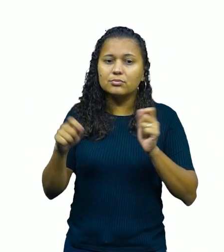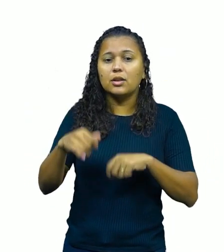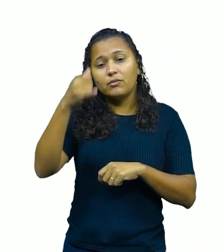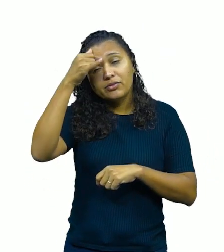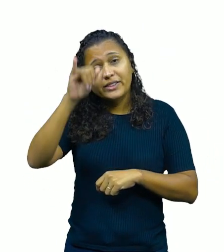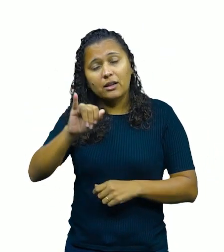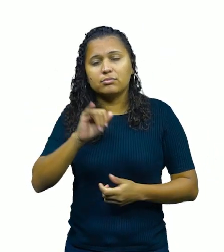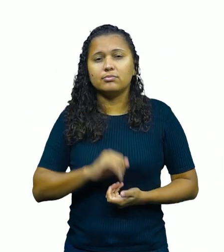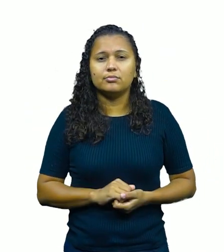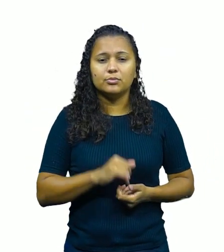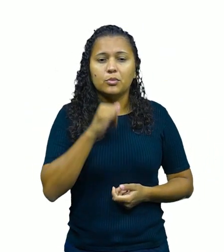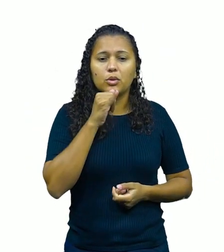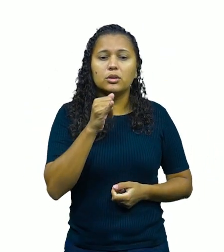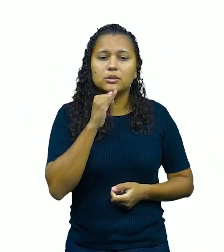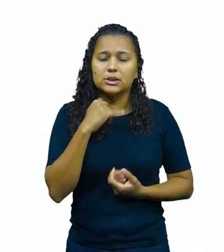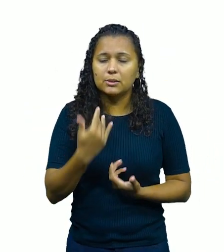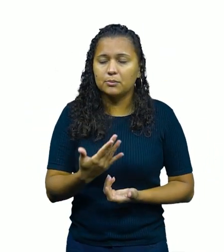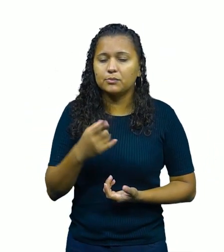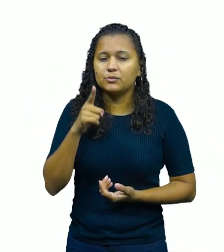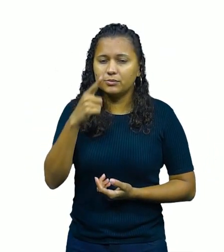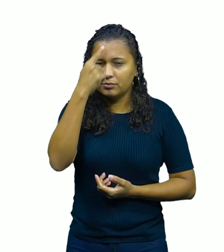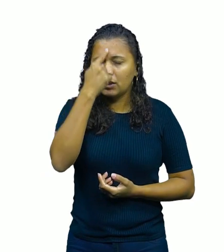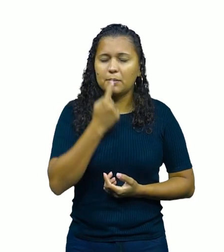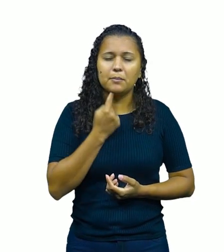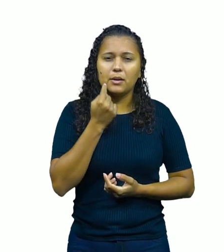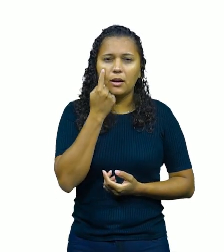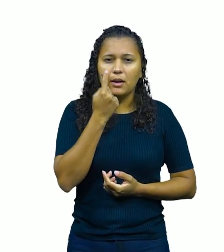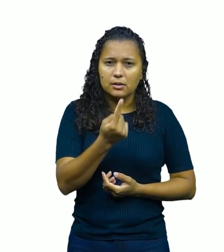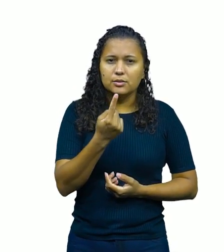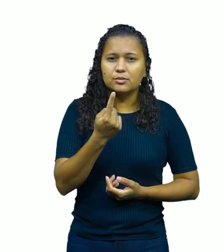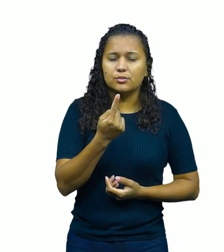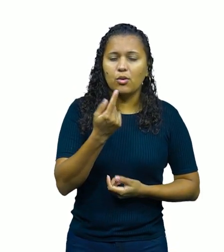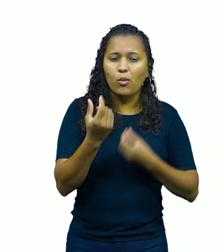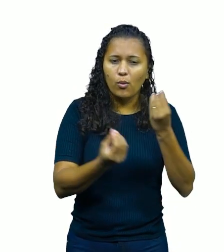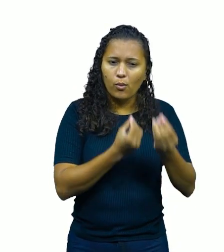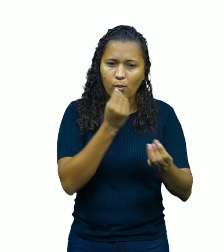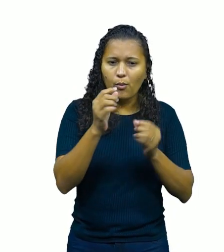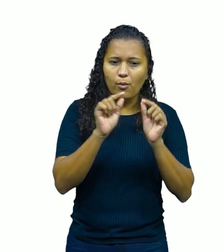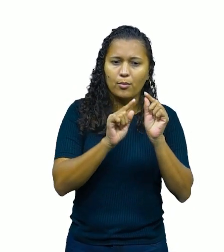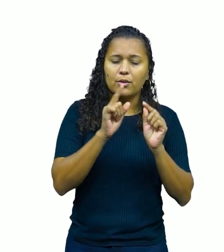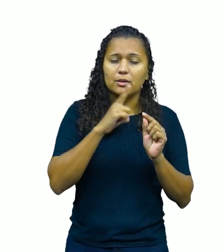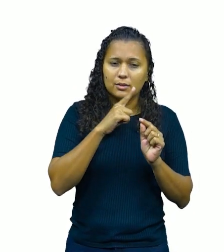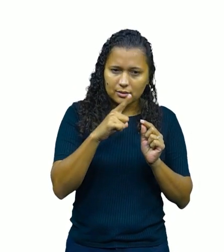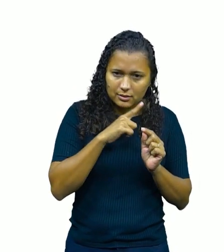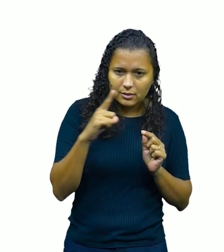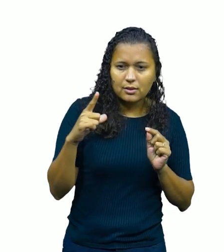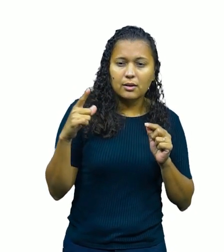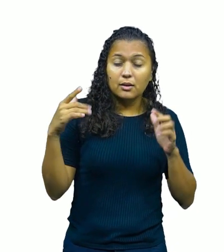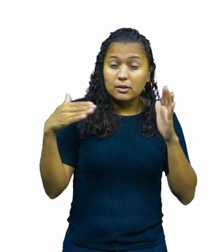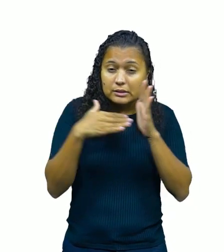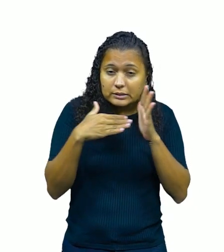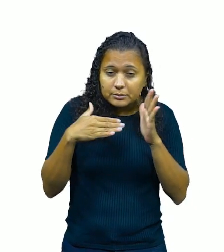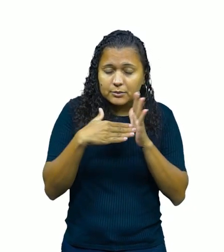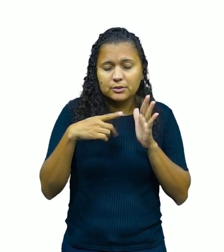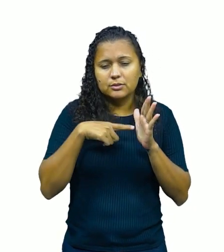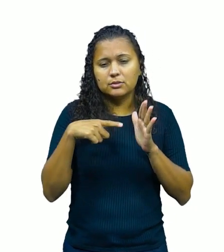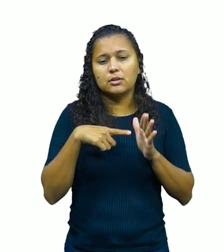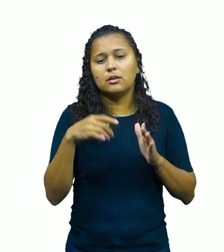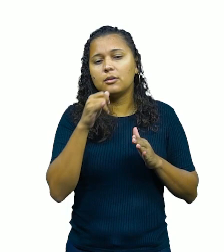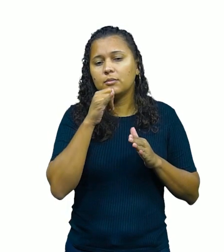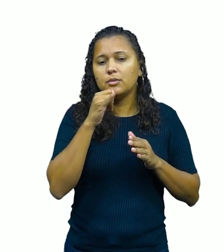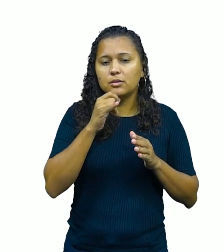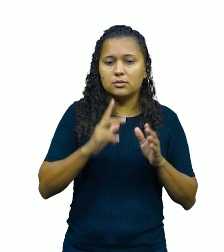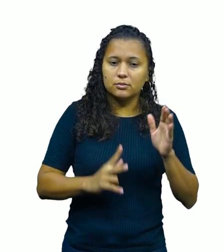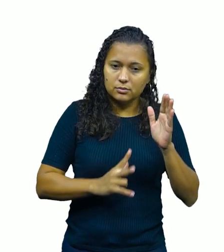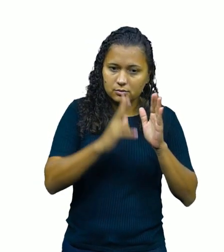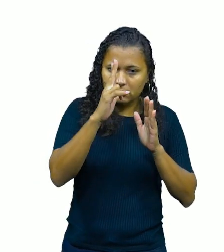evitar. Então, por exemplo, a gente tem uma figura aqui que trata justamente dos limites de tolerância para uma determinada peça aqui. A gente tem um recorte